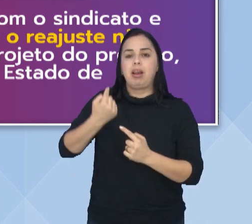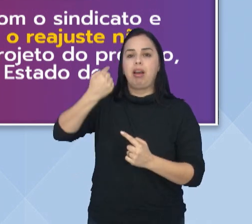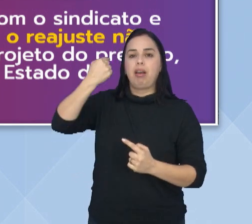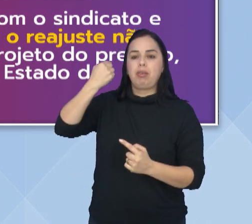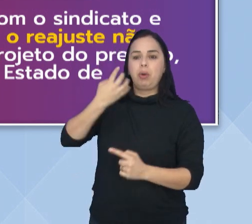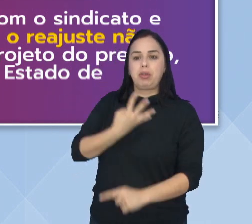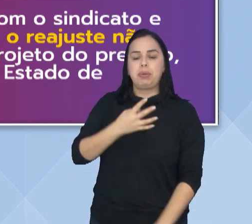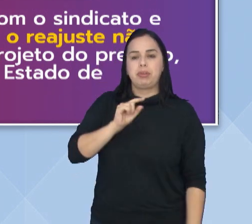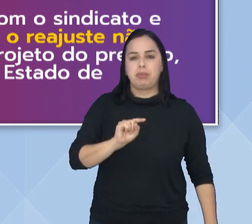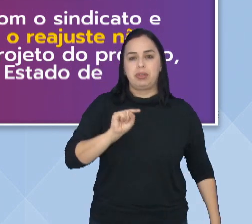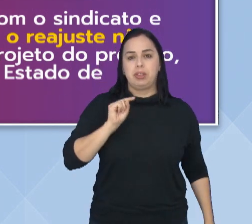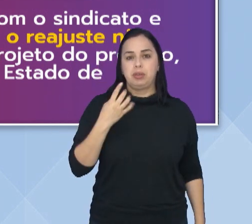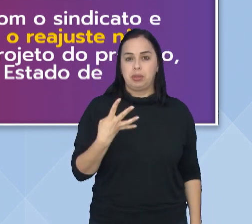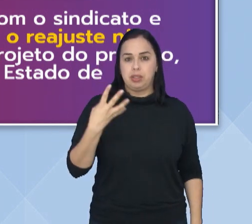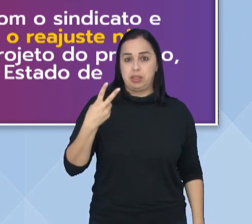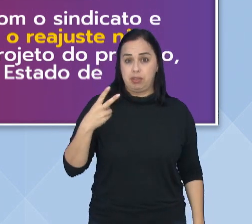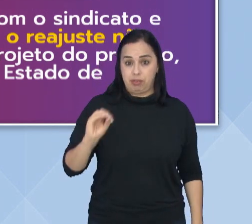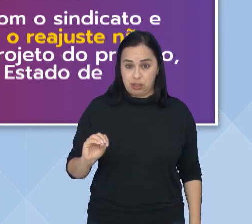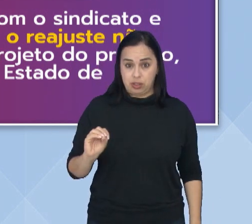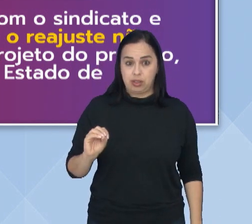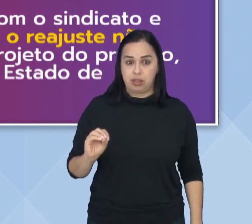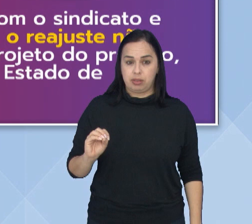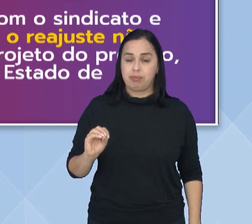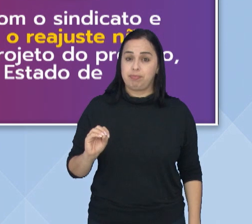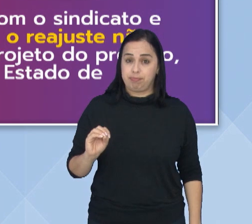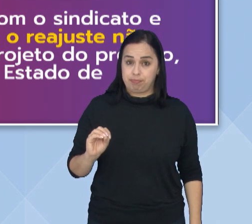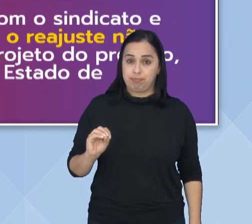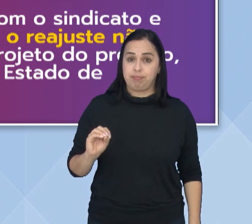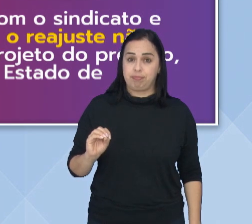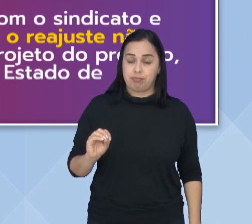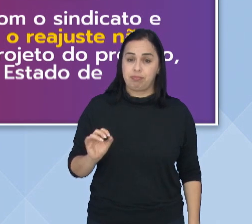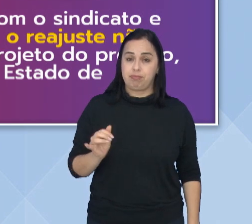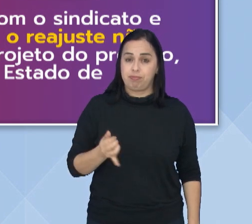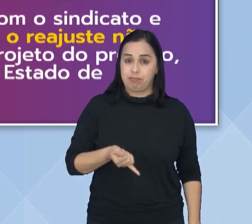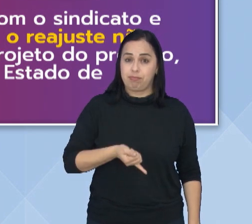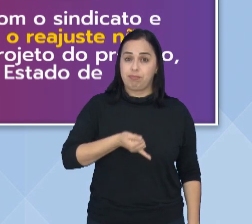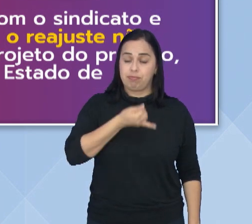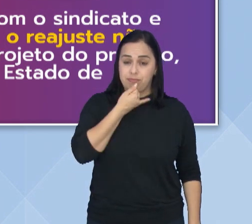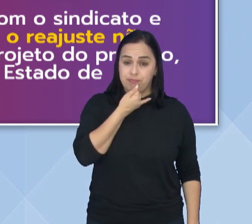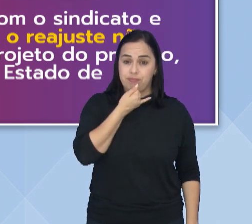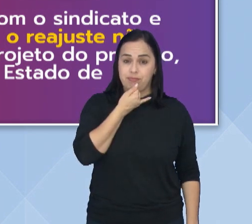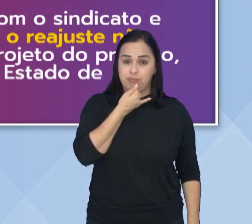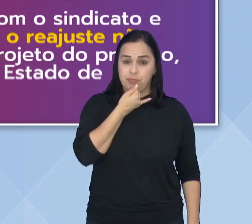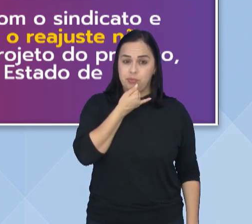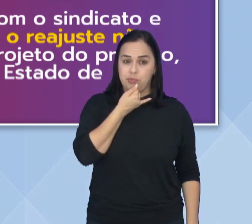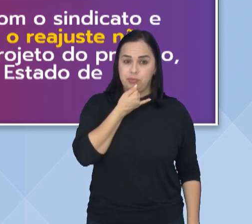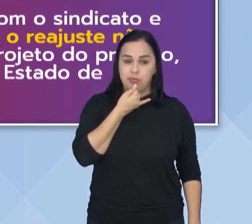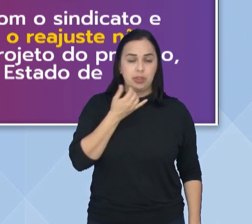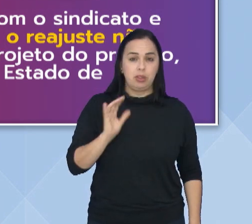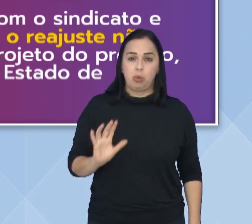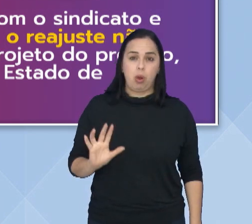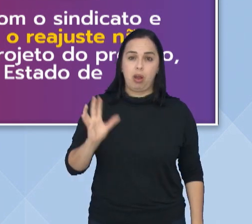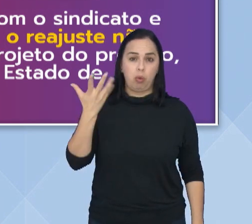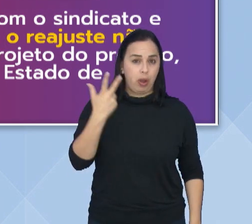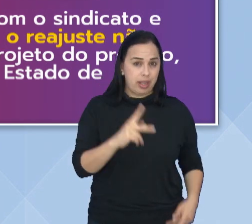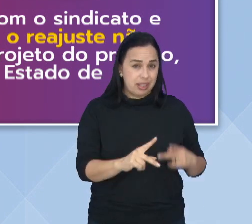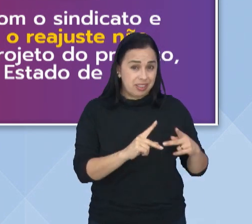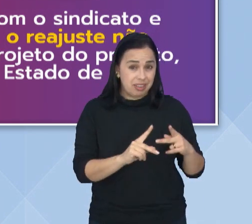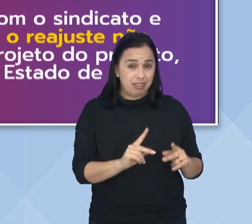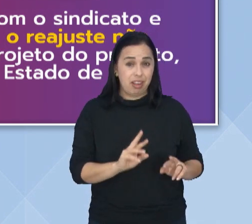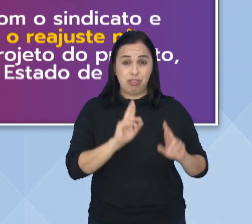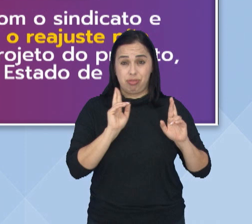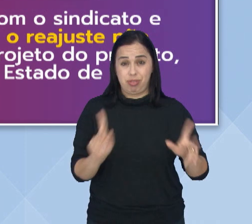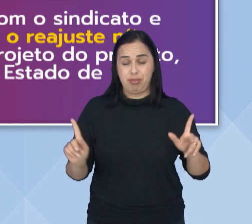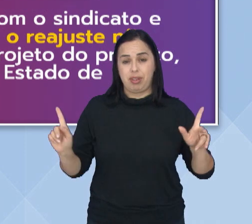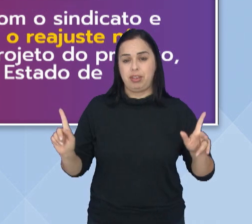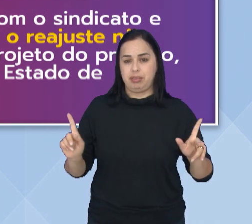de R$4.420 de vencimento. Infelizmente, não é o que acontece aqui em São José.